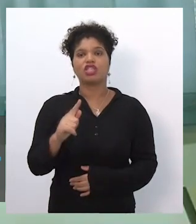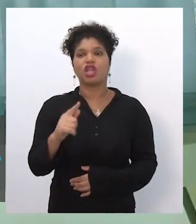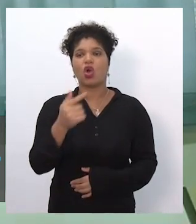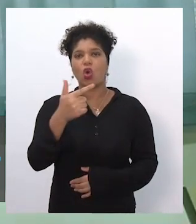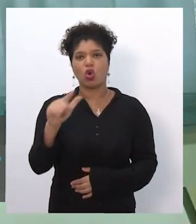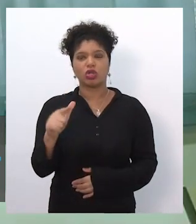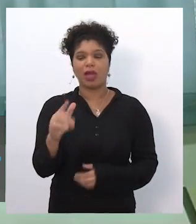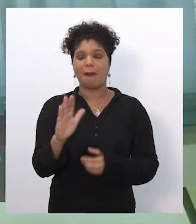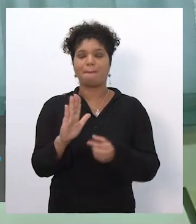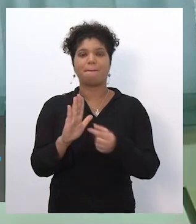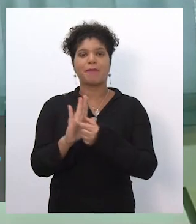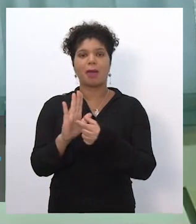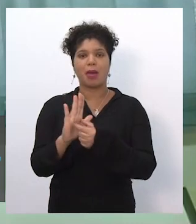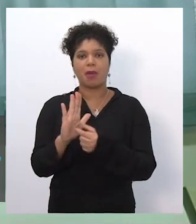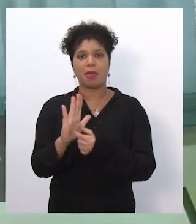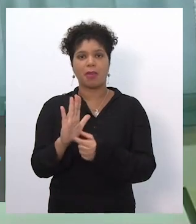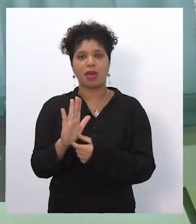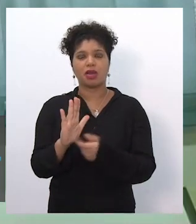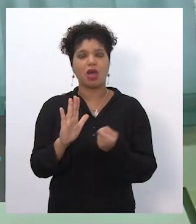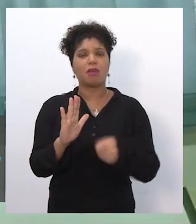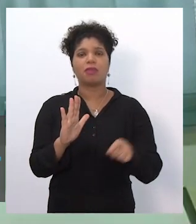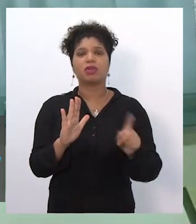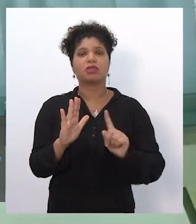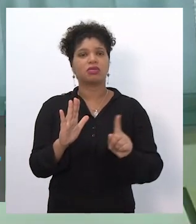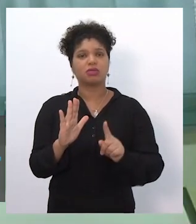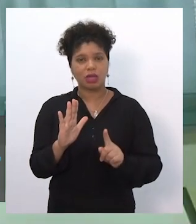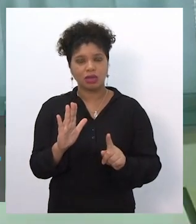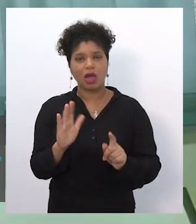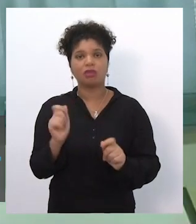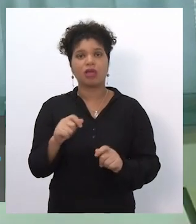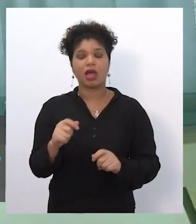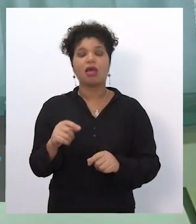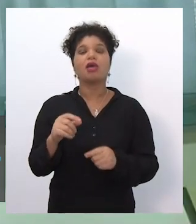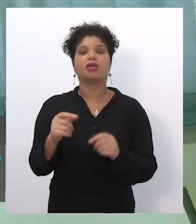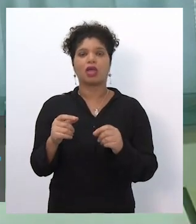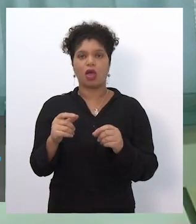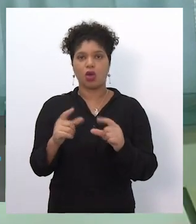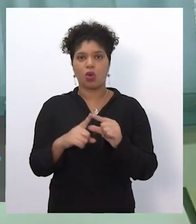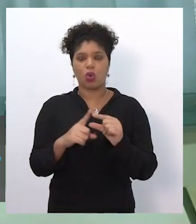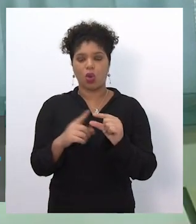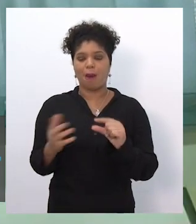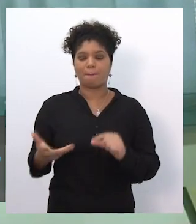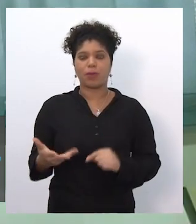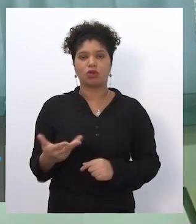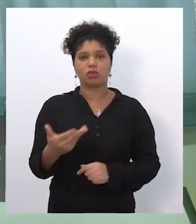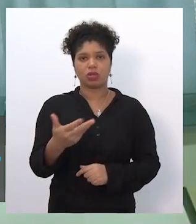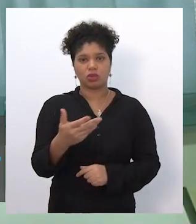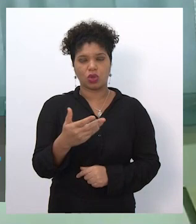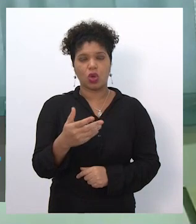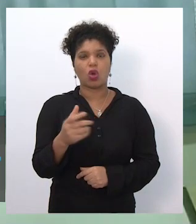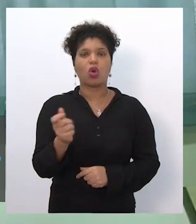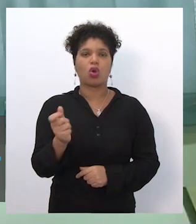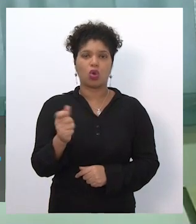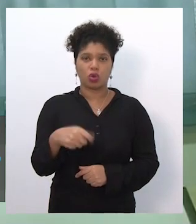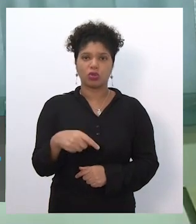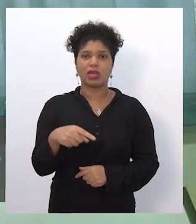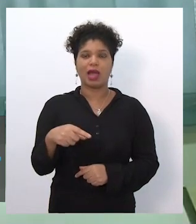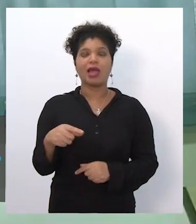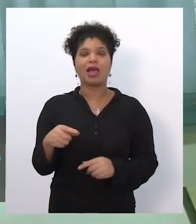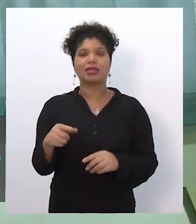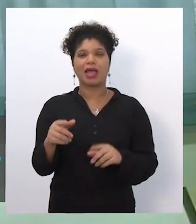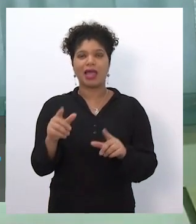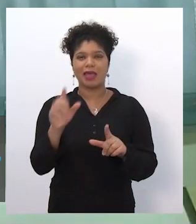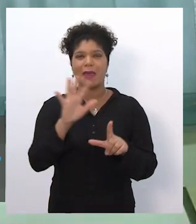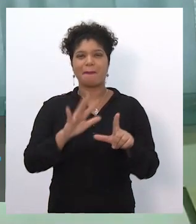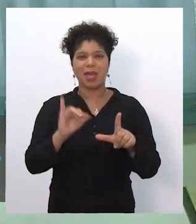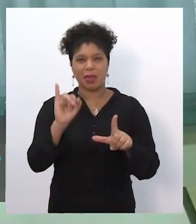off-board, ou seja, uma placa on-board. O próprio processador já se encarrega de fazer essa edição de imagens.